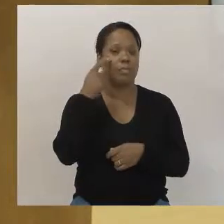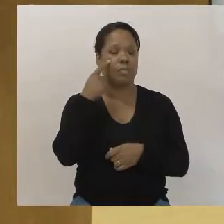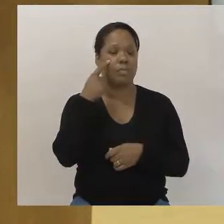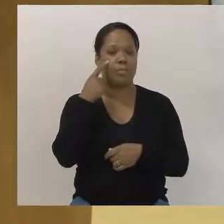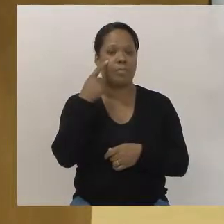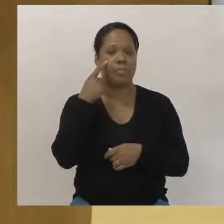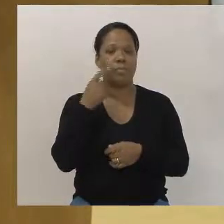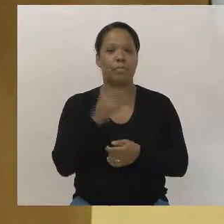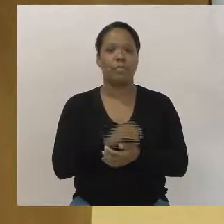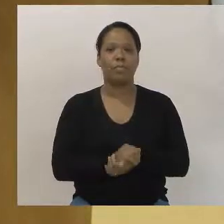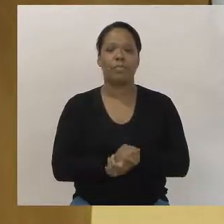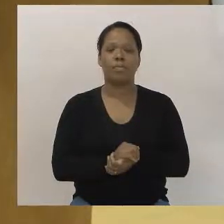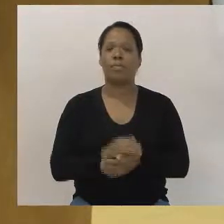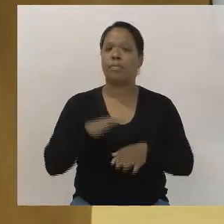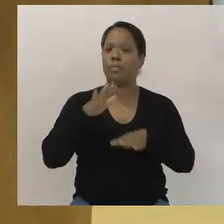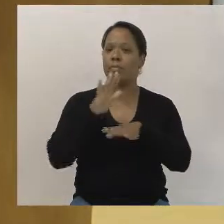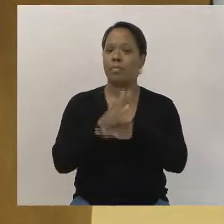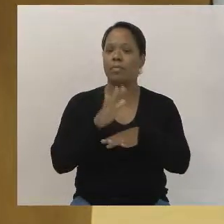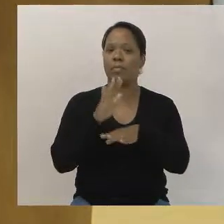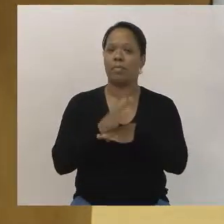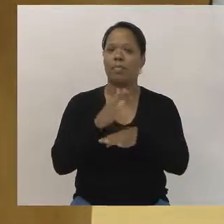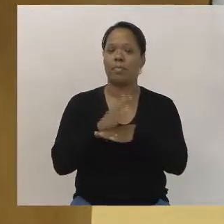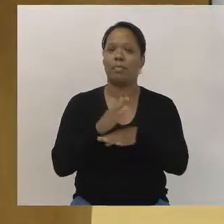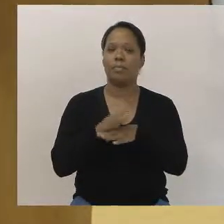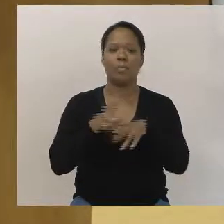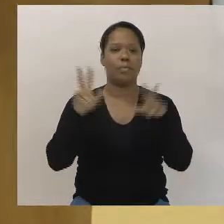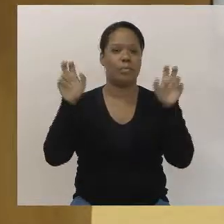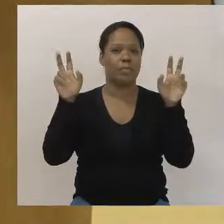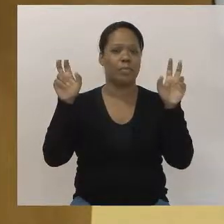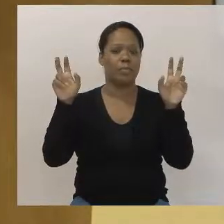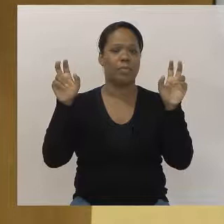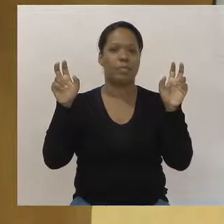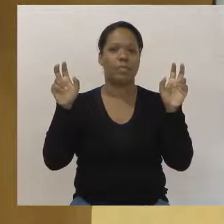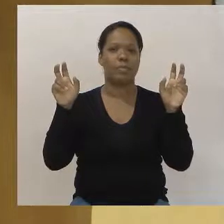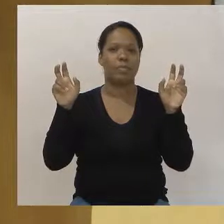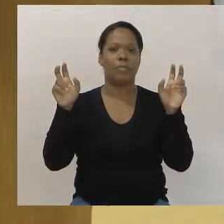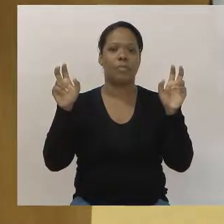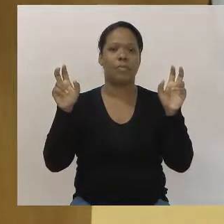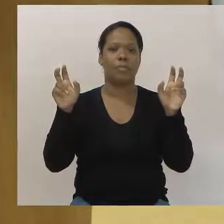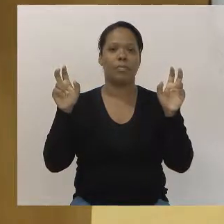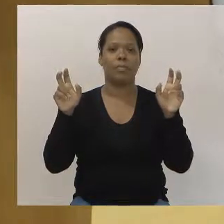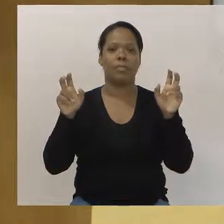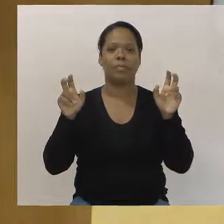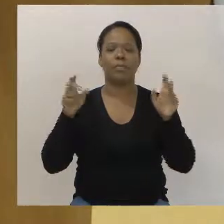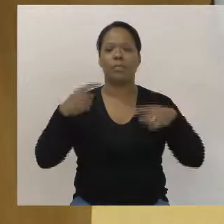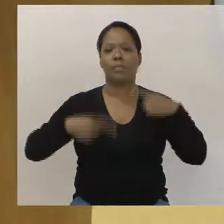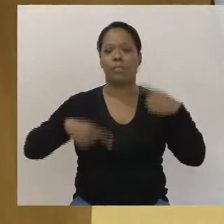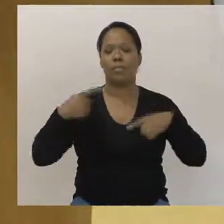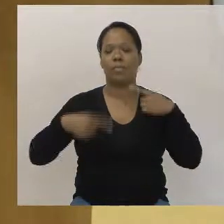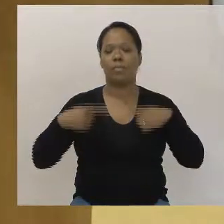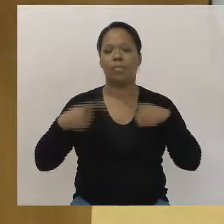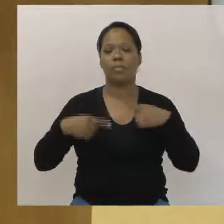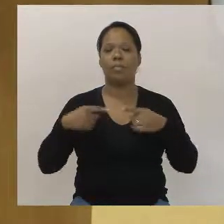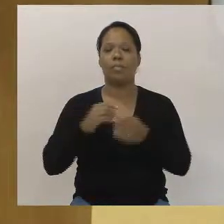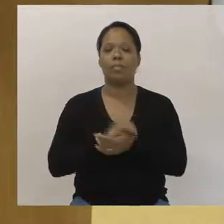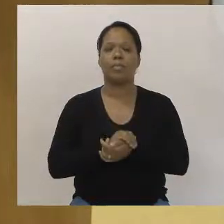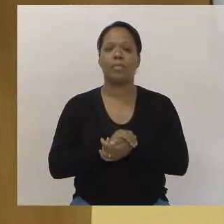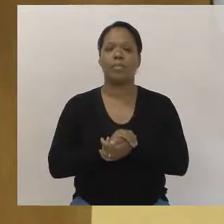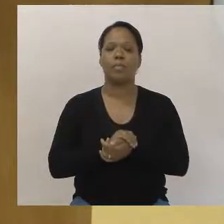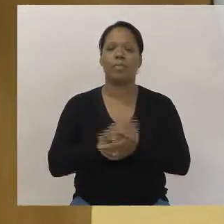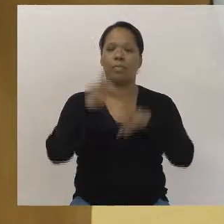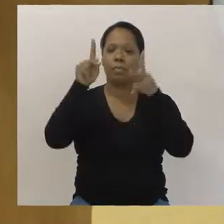sobrou x nação investir mais é a questão de na parte política pública de cultura e política